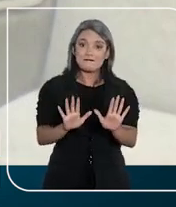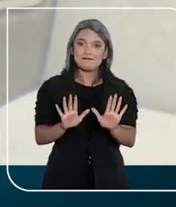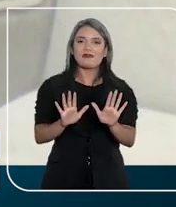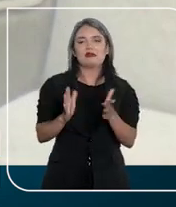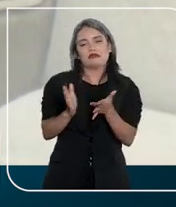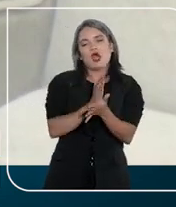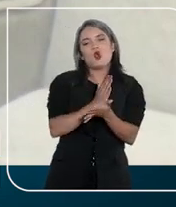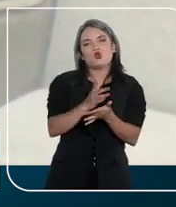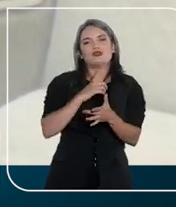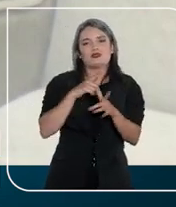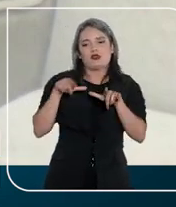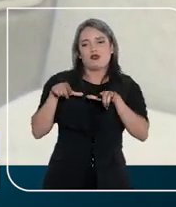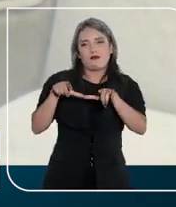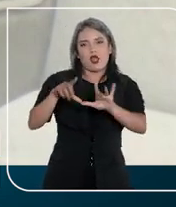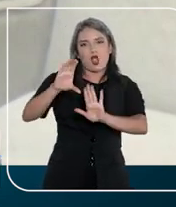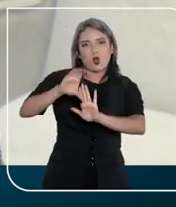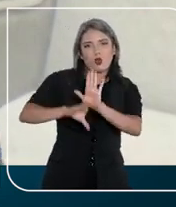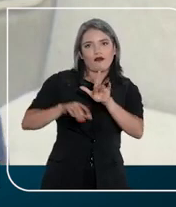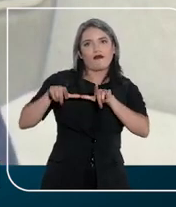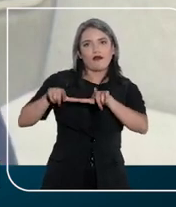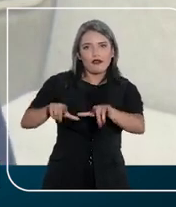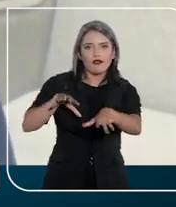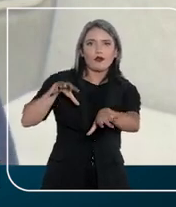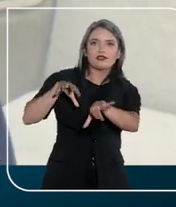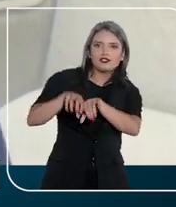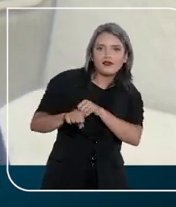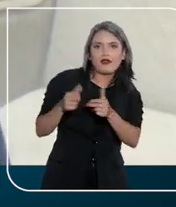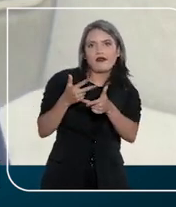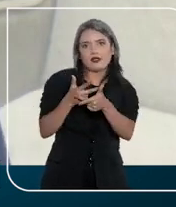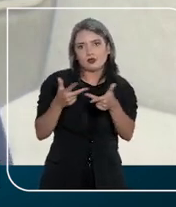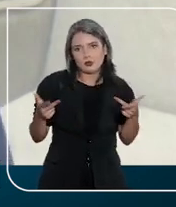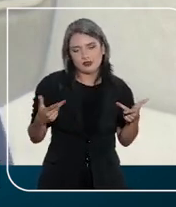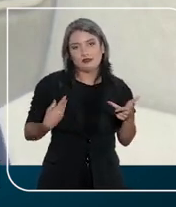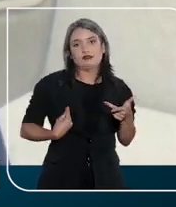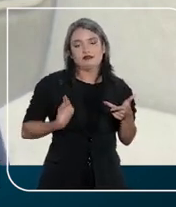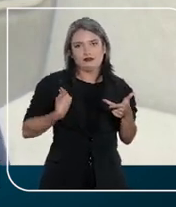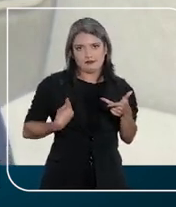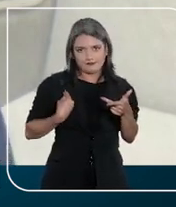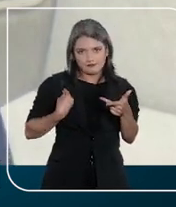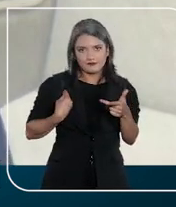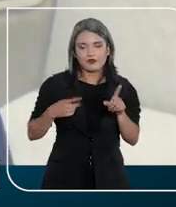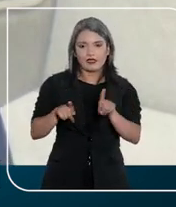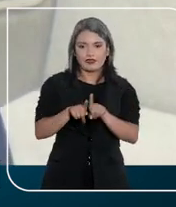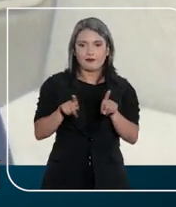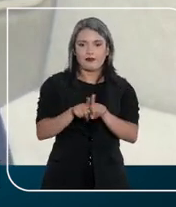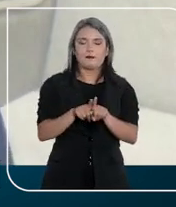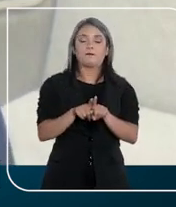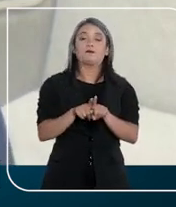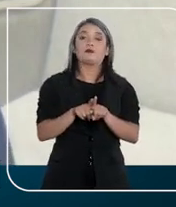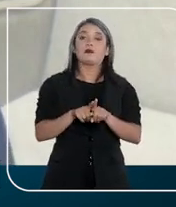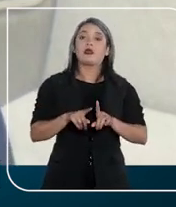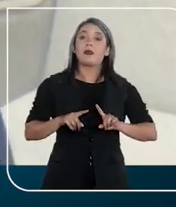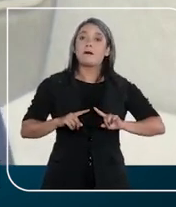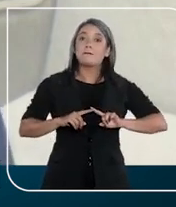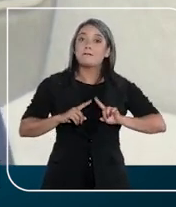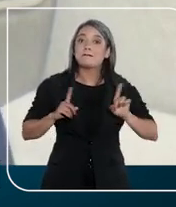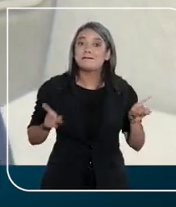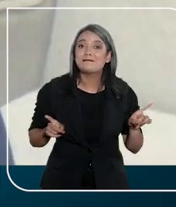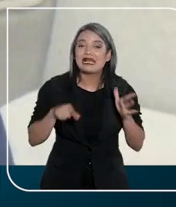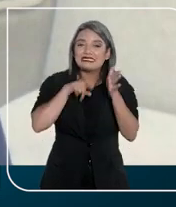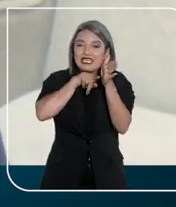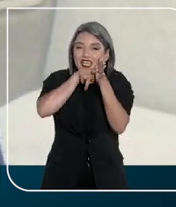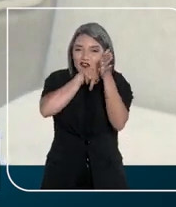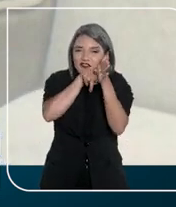títulos, que você também tem uma análise da trajetória de vida do candidato até aquele momento das provas, né? No caso da